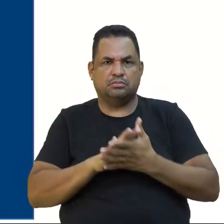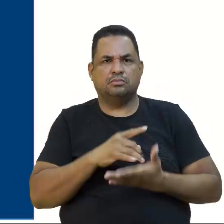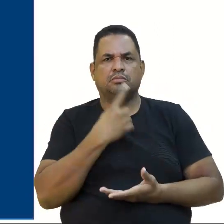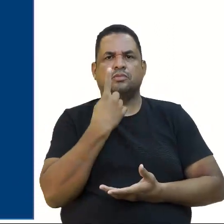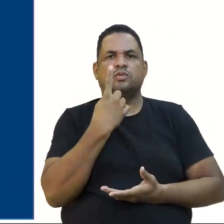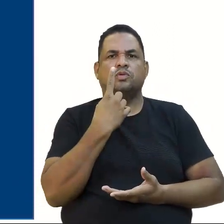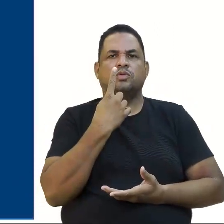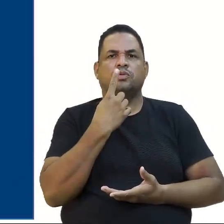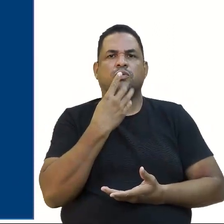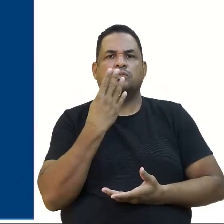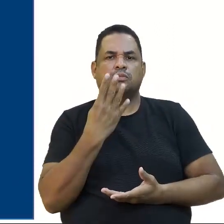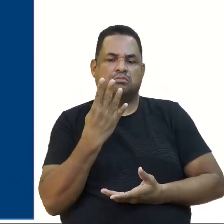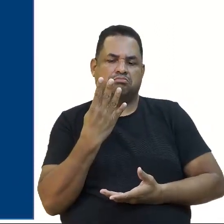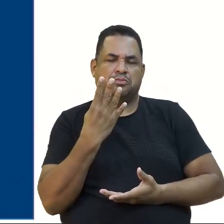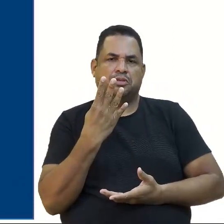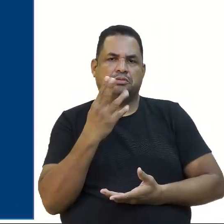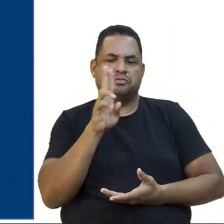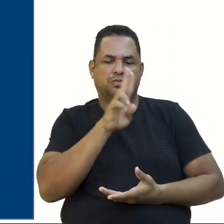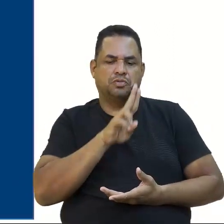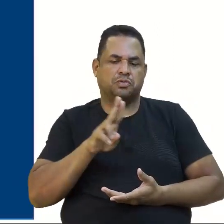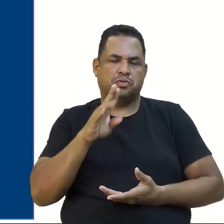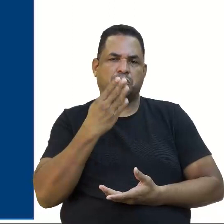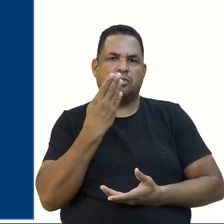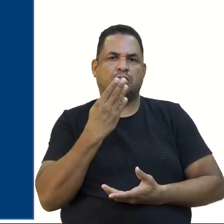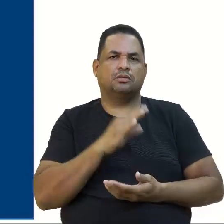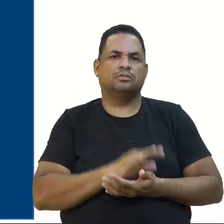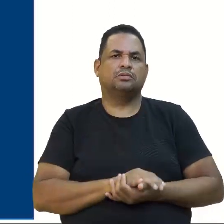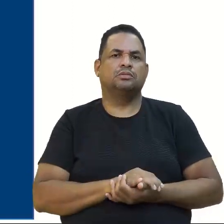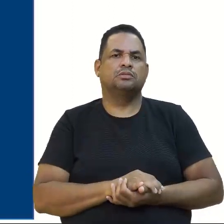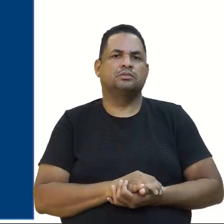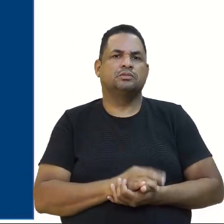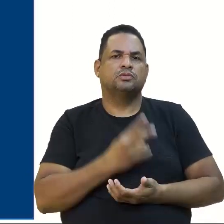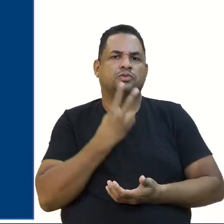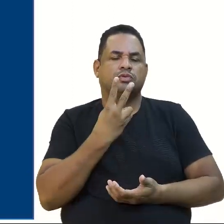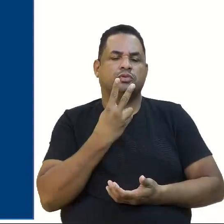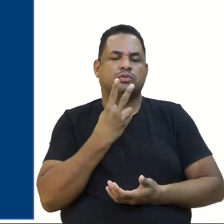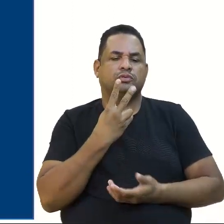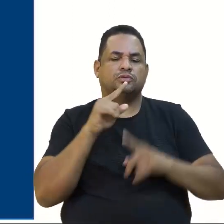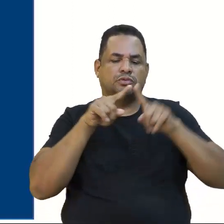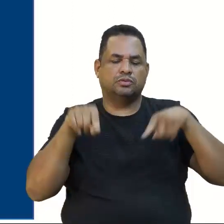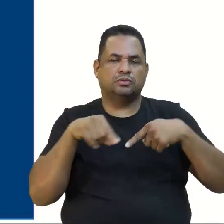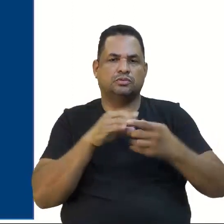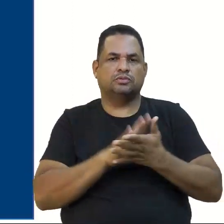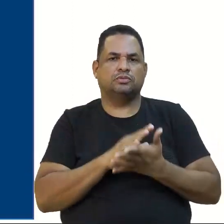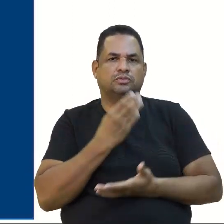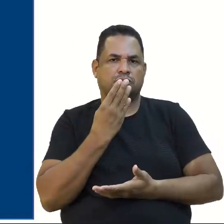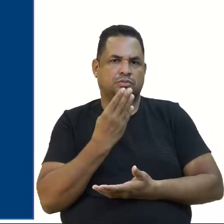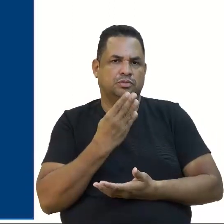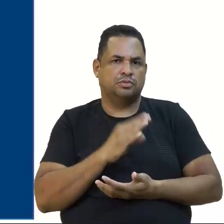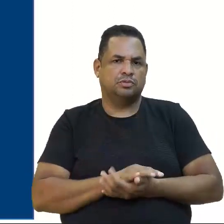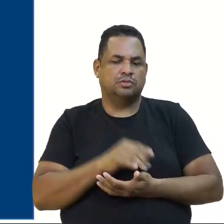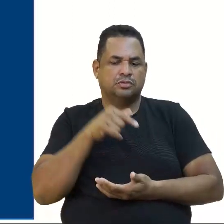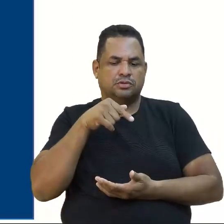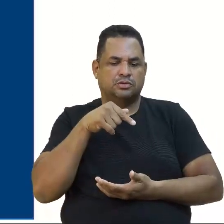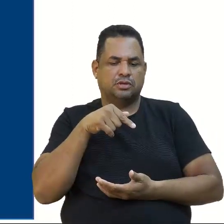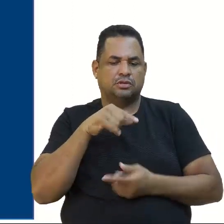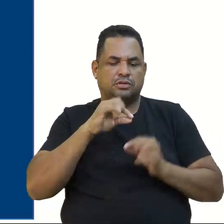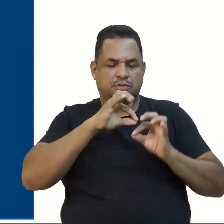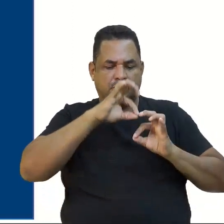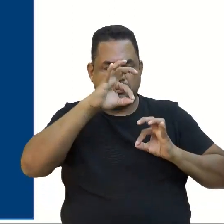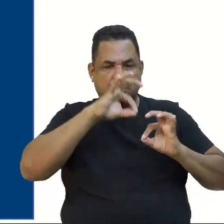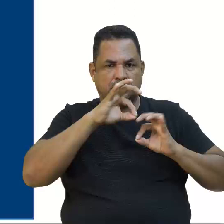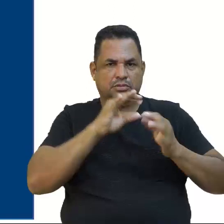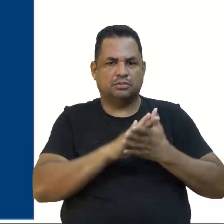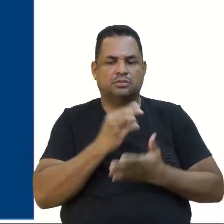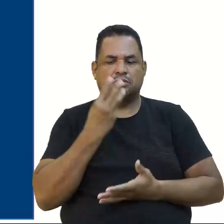usou 4 palitos. Agora, para fazer 2 quadrados, 1, 2, 3, 4, 5, 6, 7 palitos. Para fazer